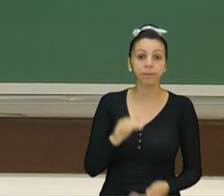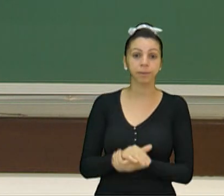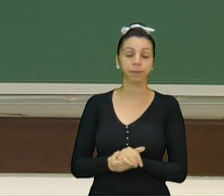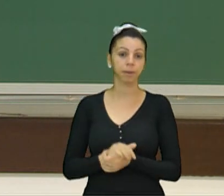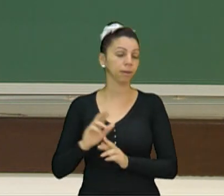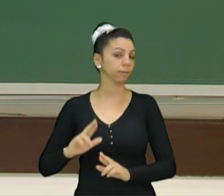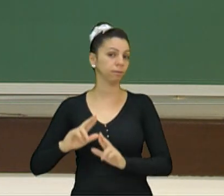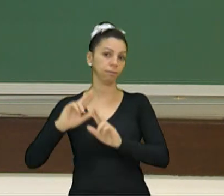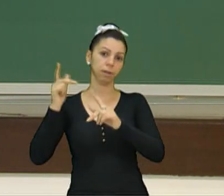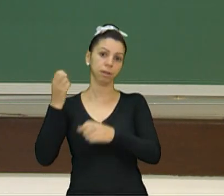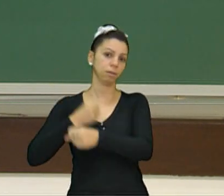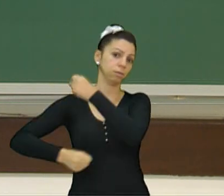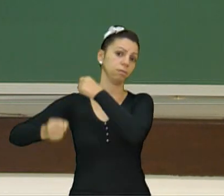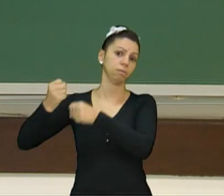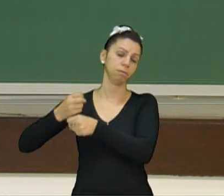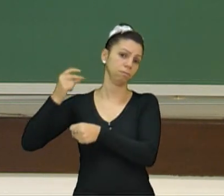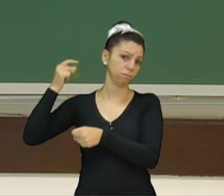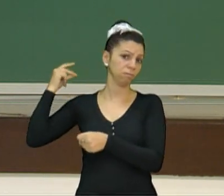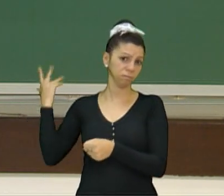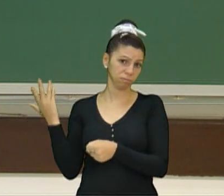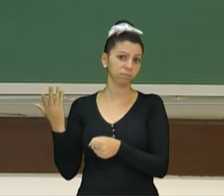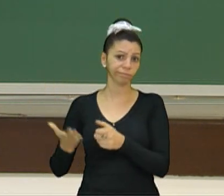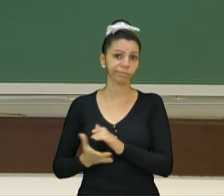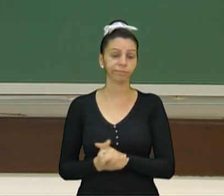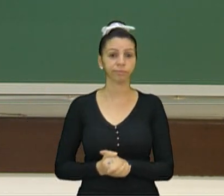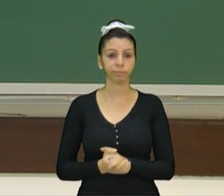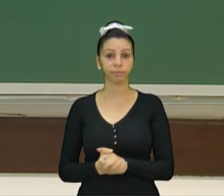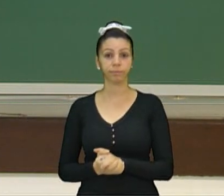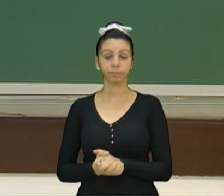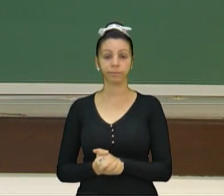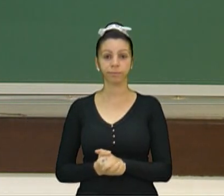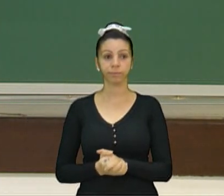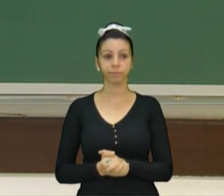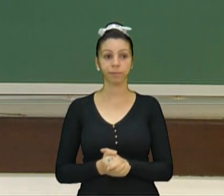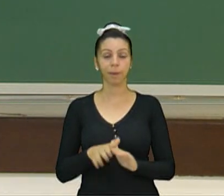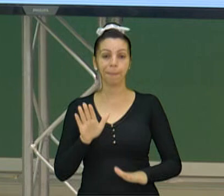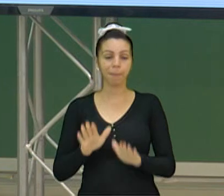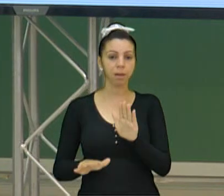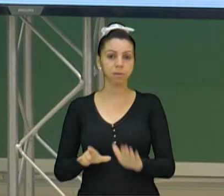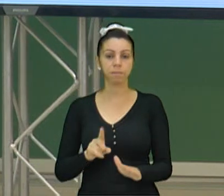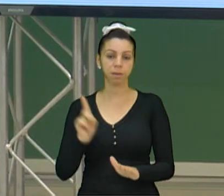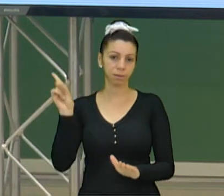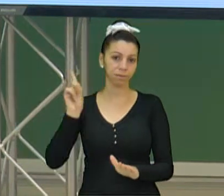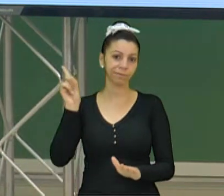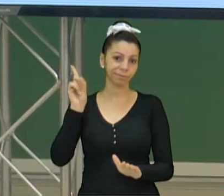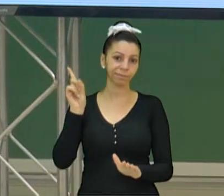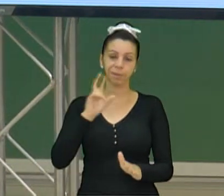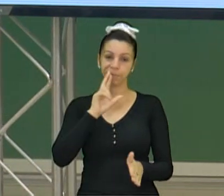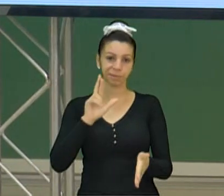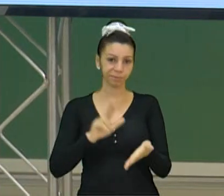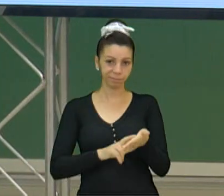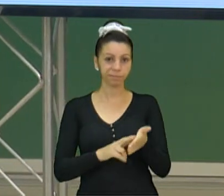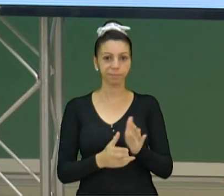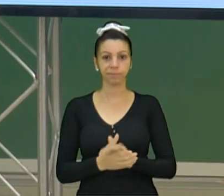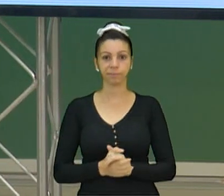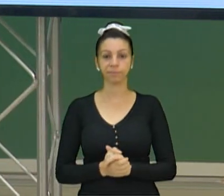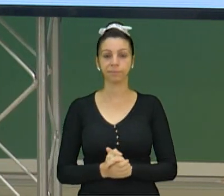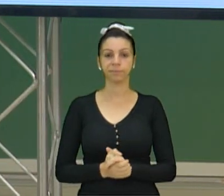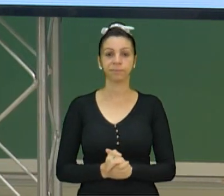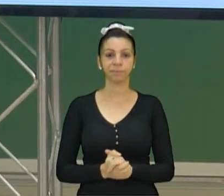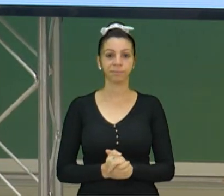diferente, tudo muito mais simples e moderno, né? Então, mais ou menos seria isso daí que vocês poderiam ter respondido. Vamos